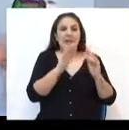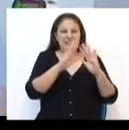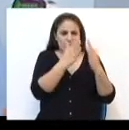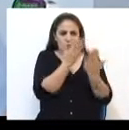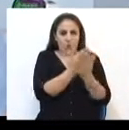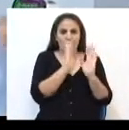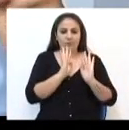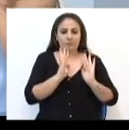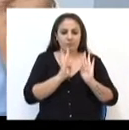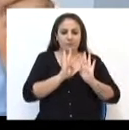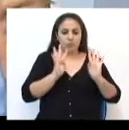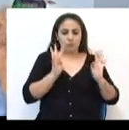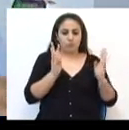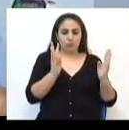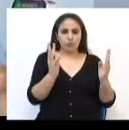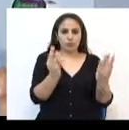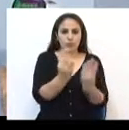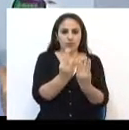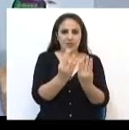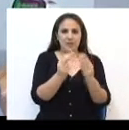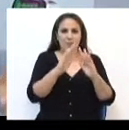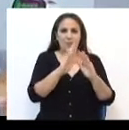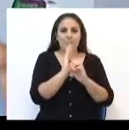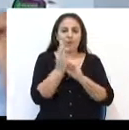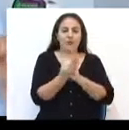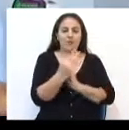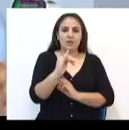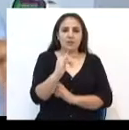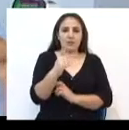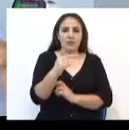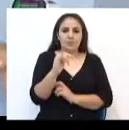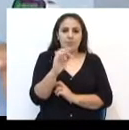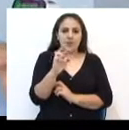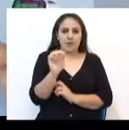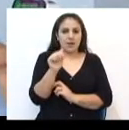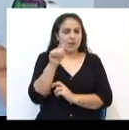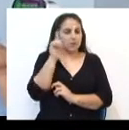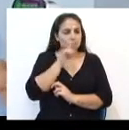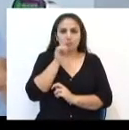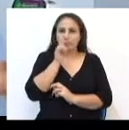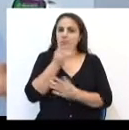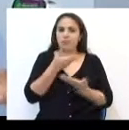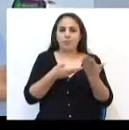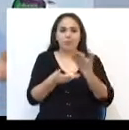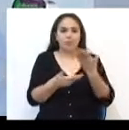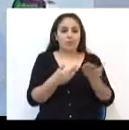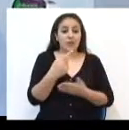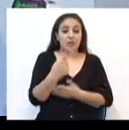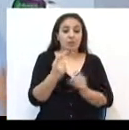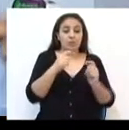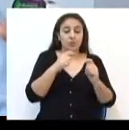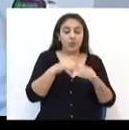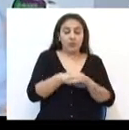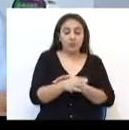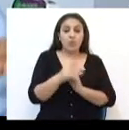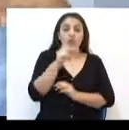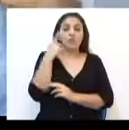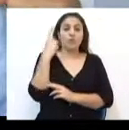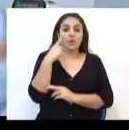da escola lá na Ipiranga, ela não foi contemplada, então automaticamente este vereador vai